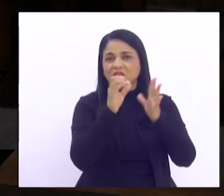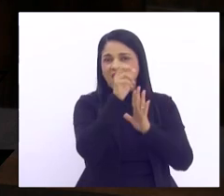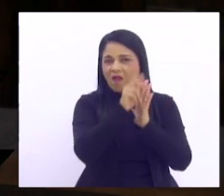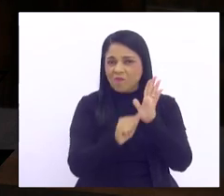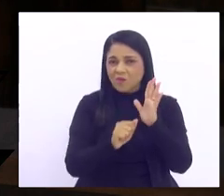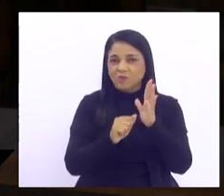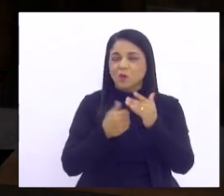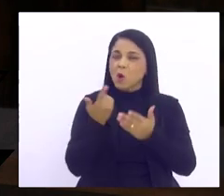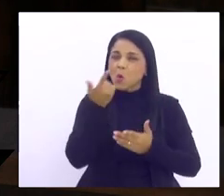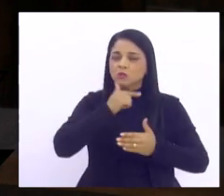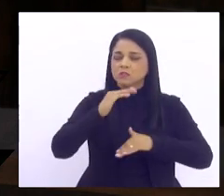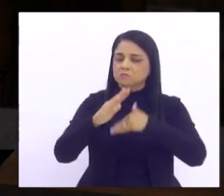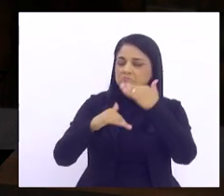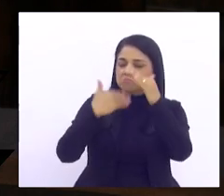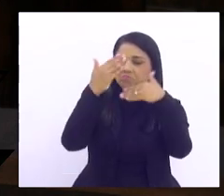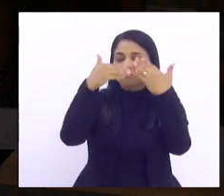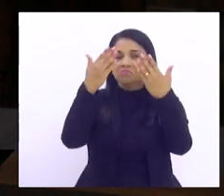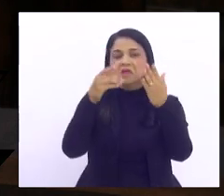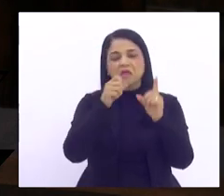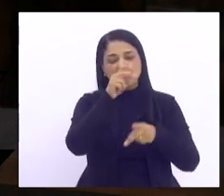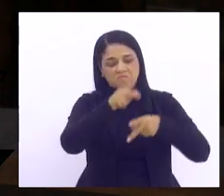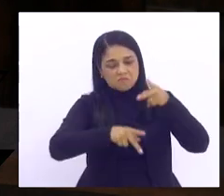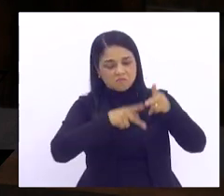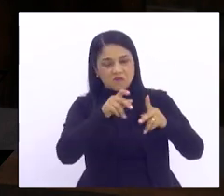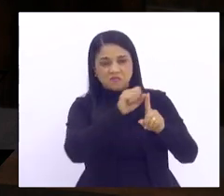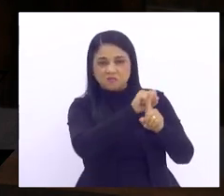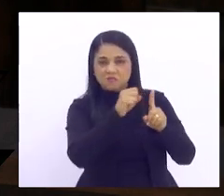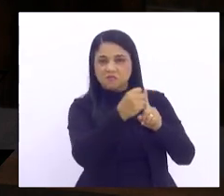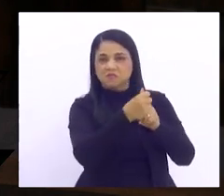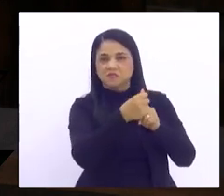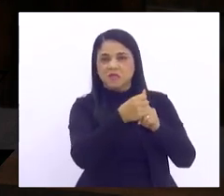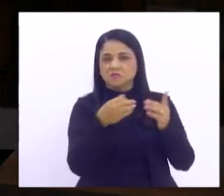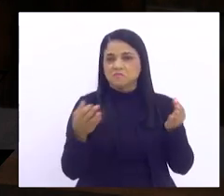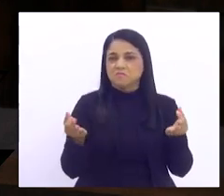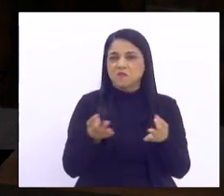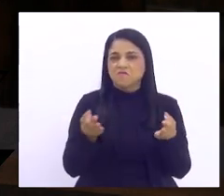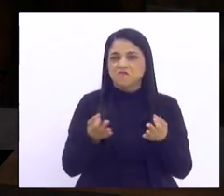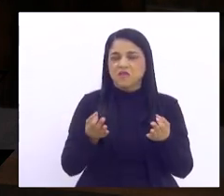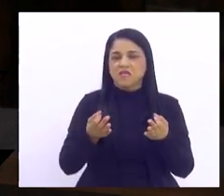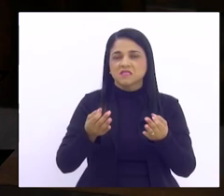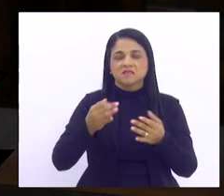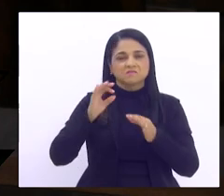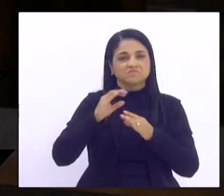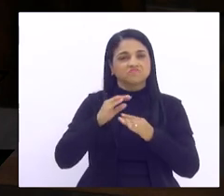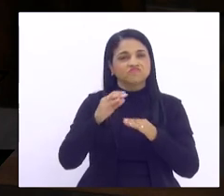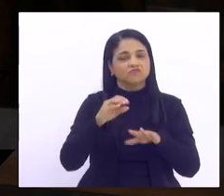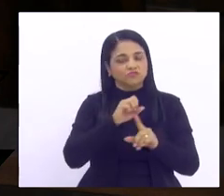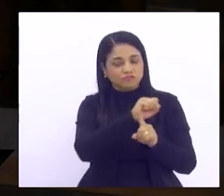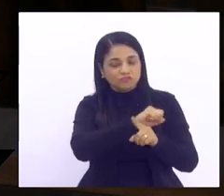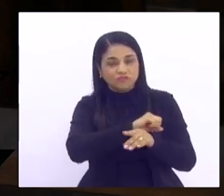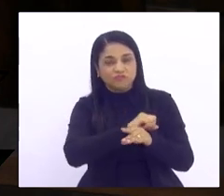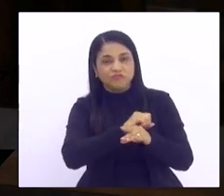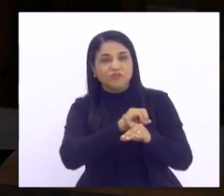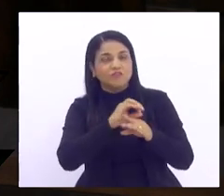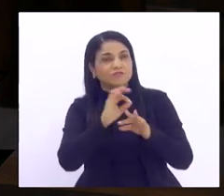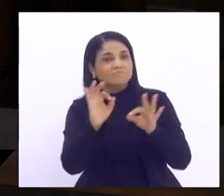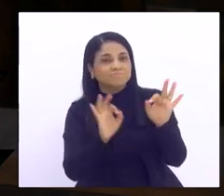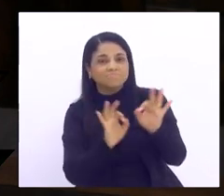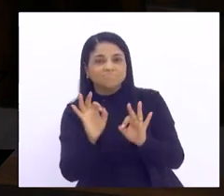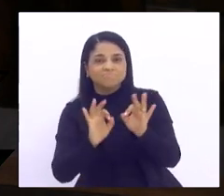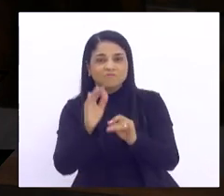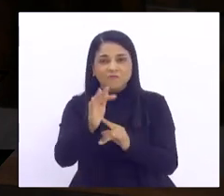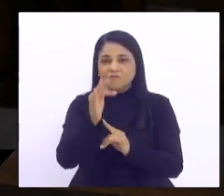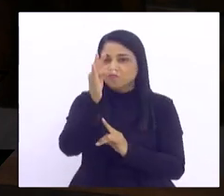ao progresso, à sociedade perfeita dos iluminados, dos engenheiros sociais. E quais são as